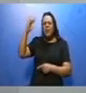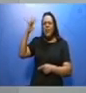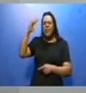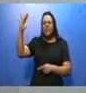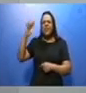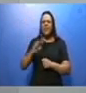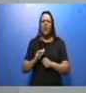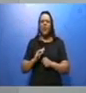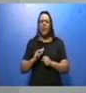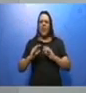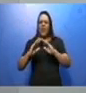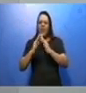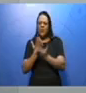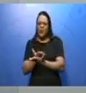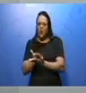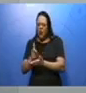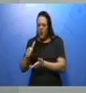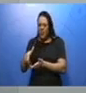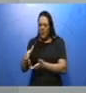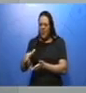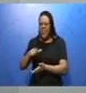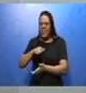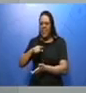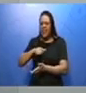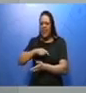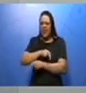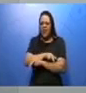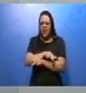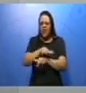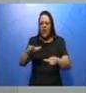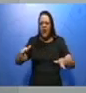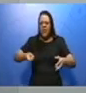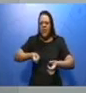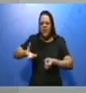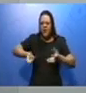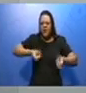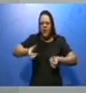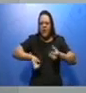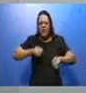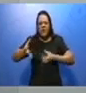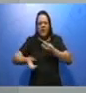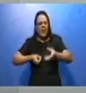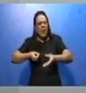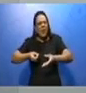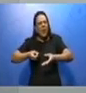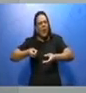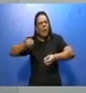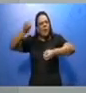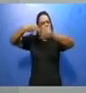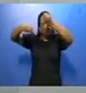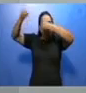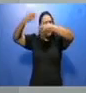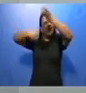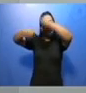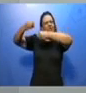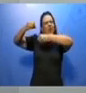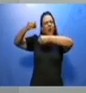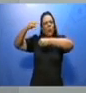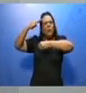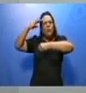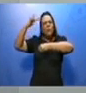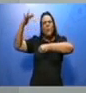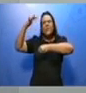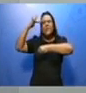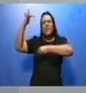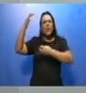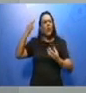de informações, de dados, de imaginar como que é aquele lugar, aquilo extraordinário, e isso também eu consigo num relato